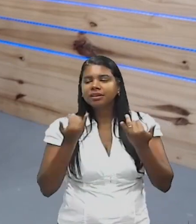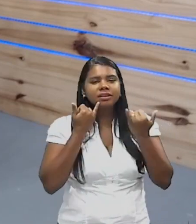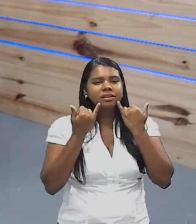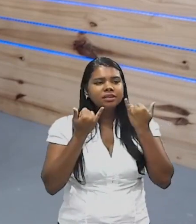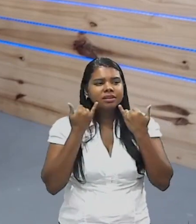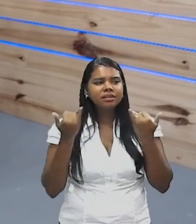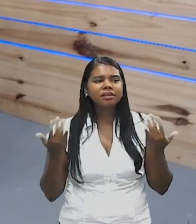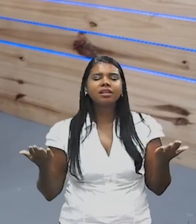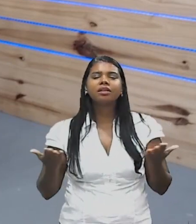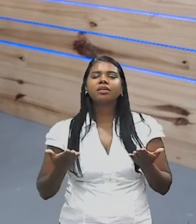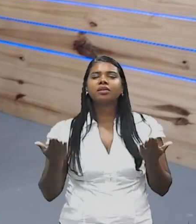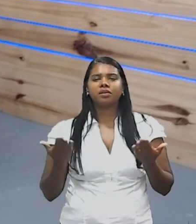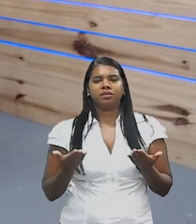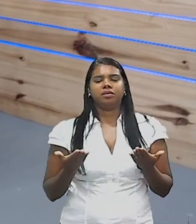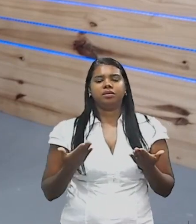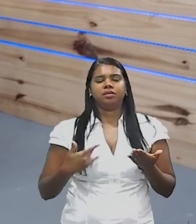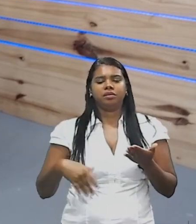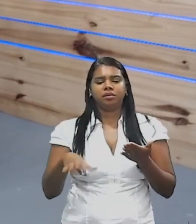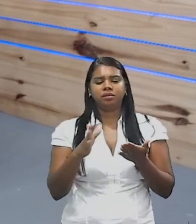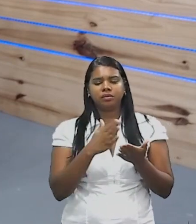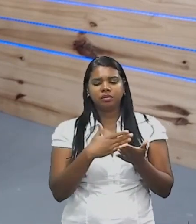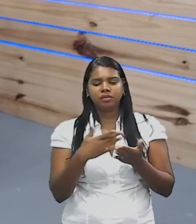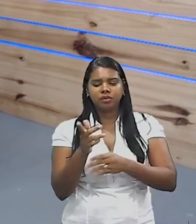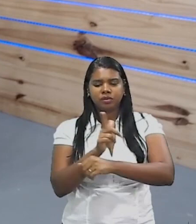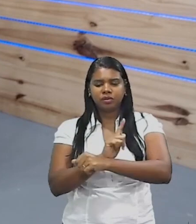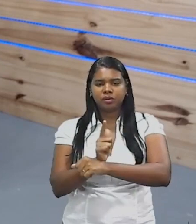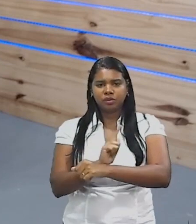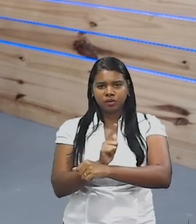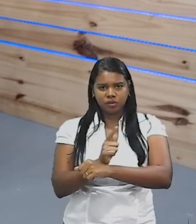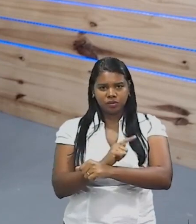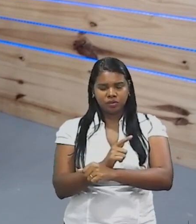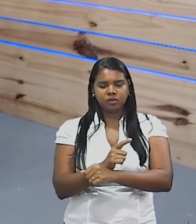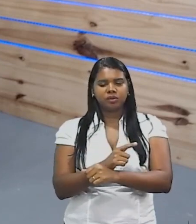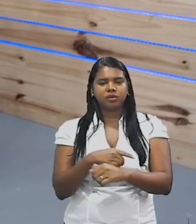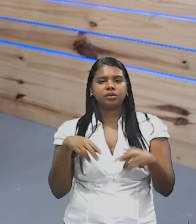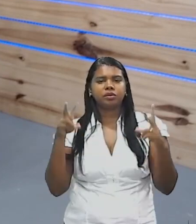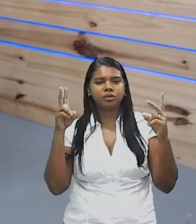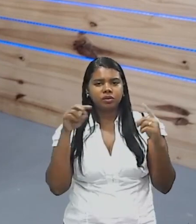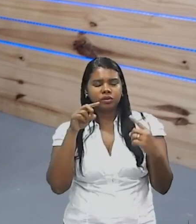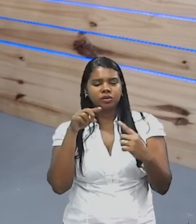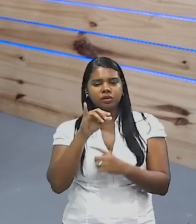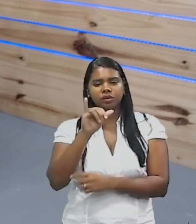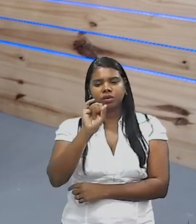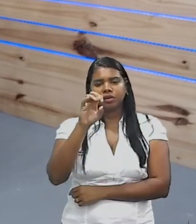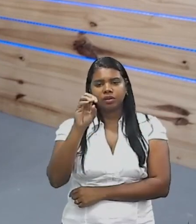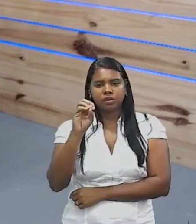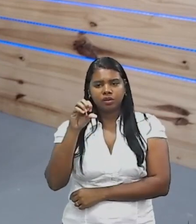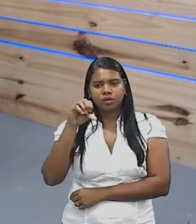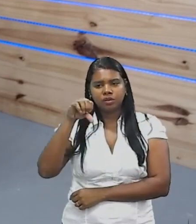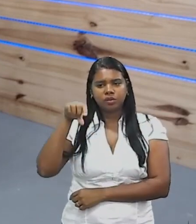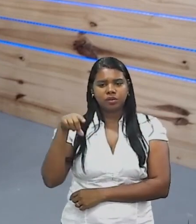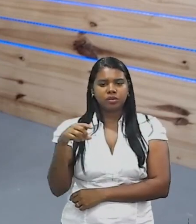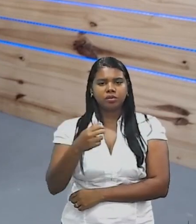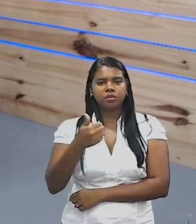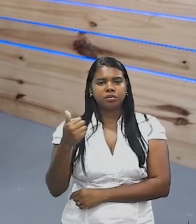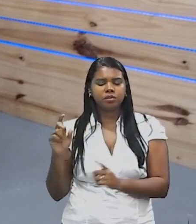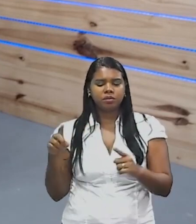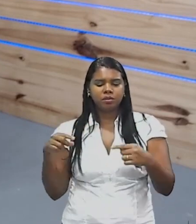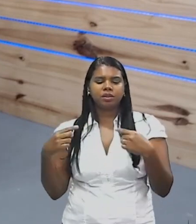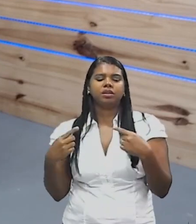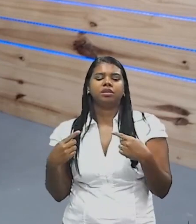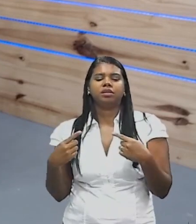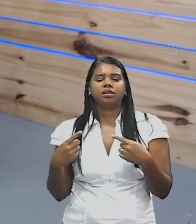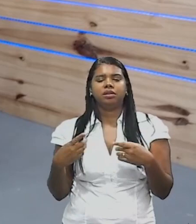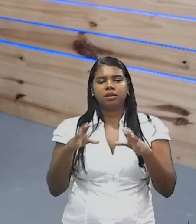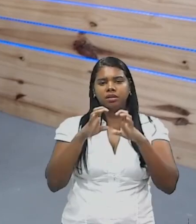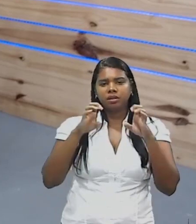Quais são os princípios, né, da gestão da qualidade abordadas na ISO 9001 que impacta diretamente na questão do